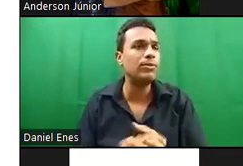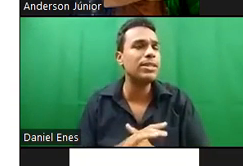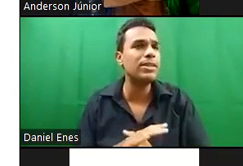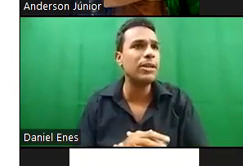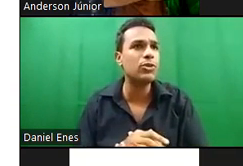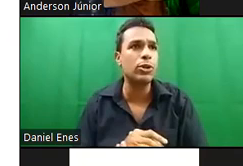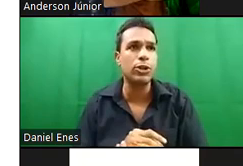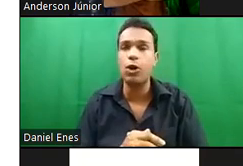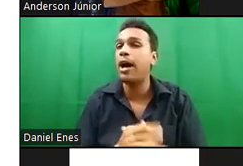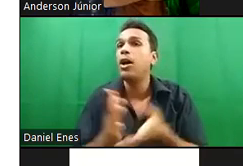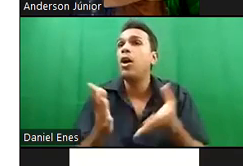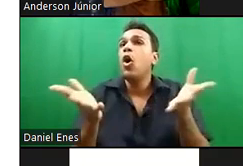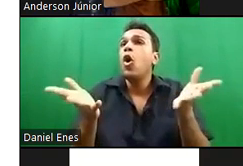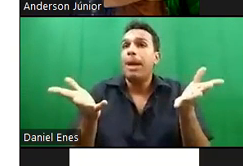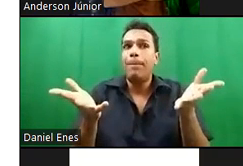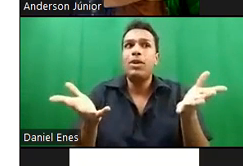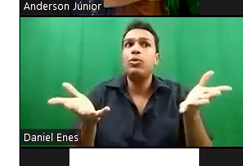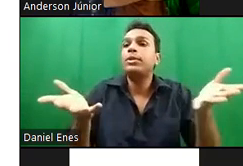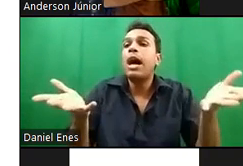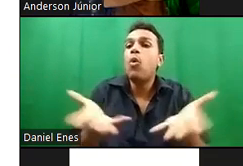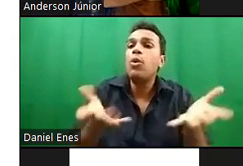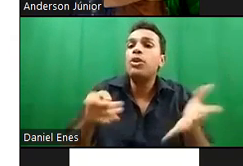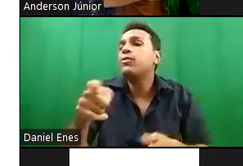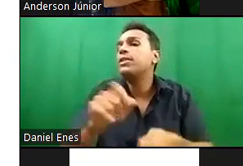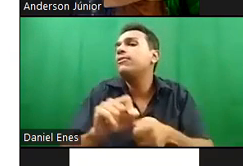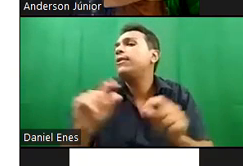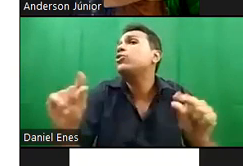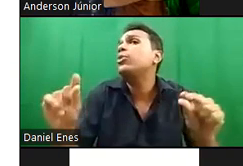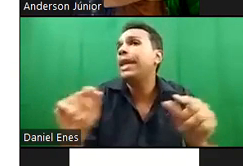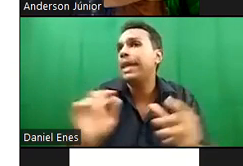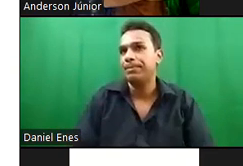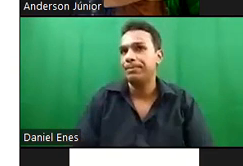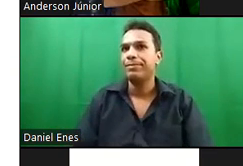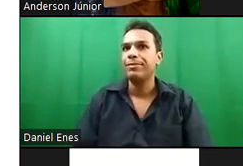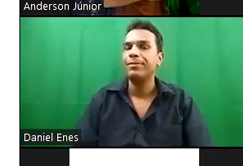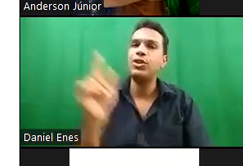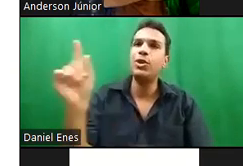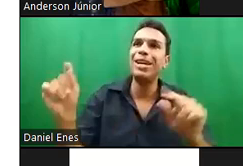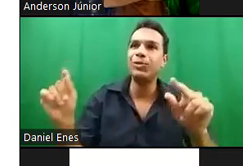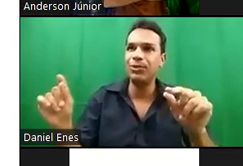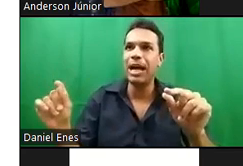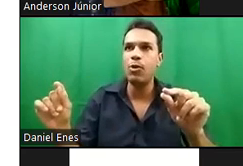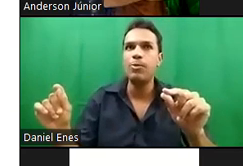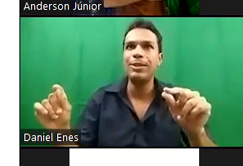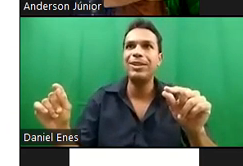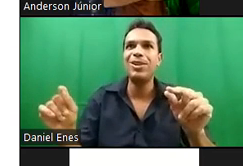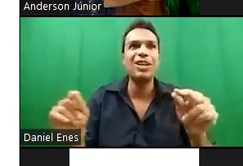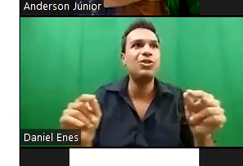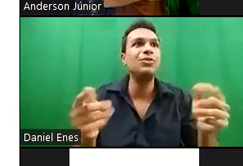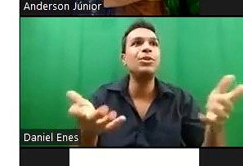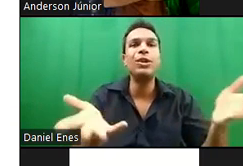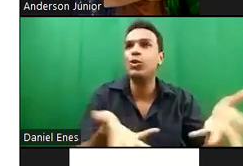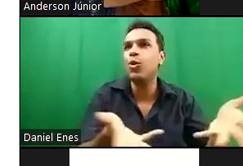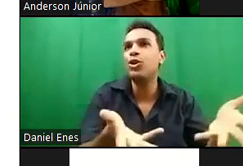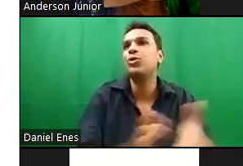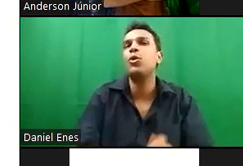O que você fez hoje? A pergunta. Hoje você fez o quê? Deixei o quê no final? O